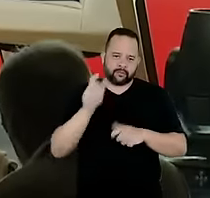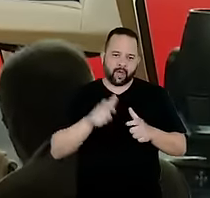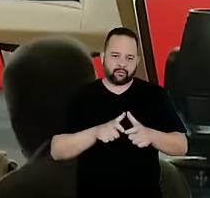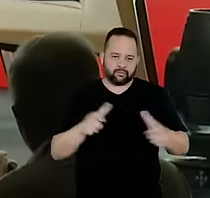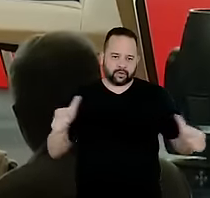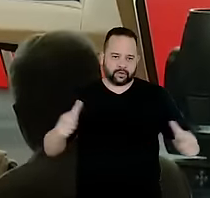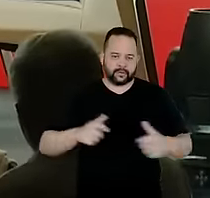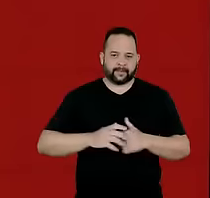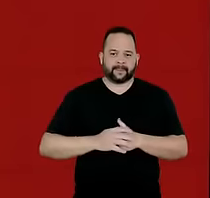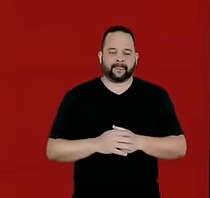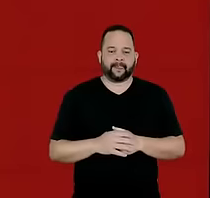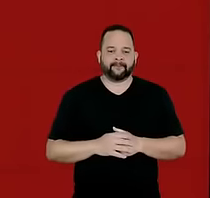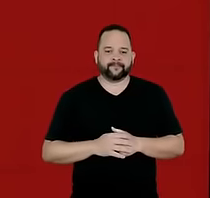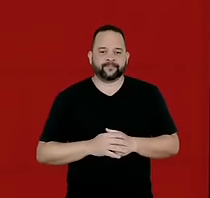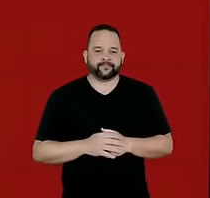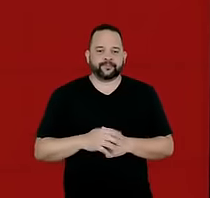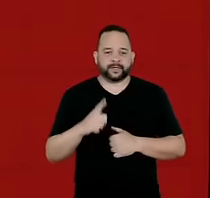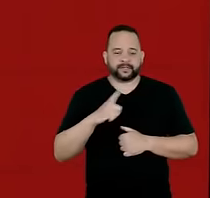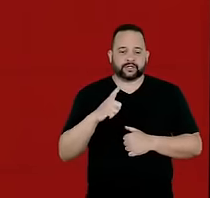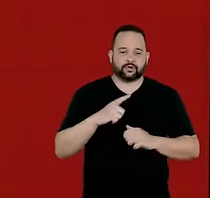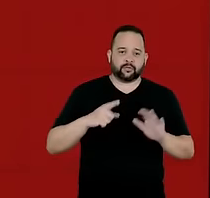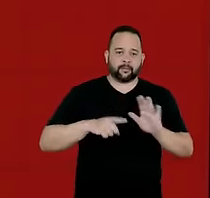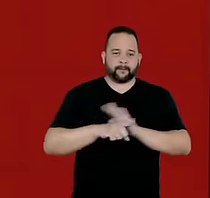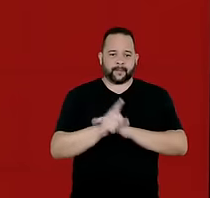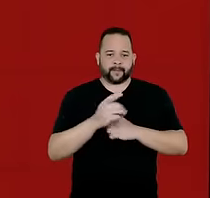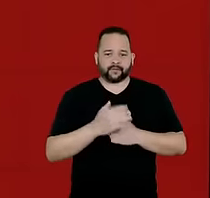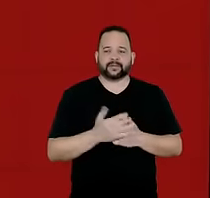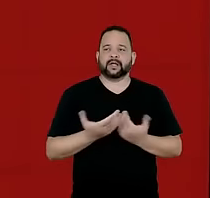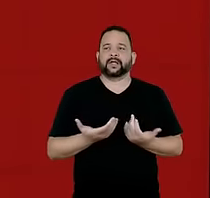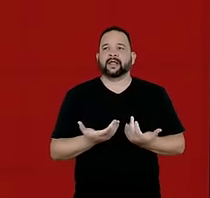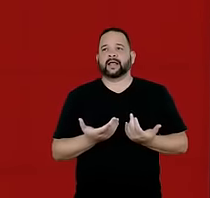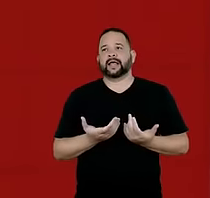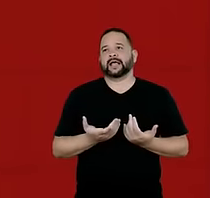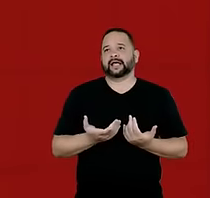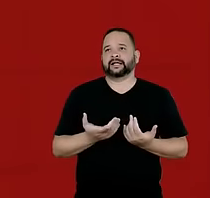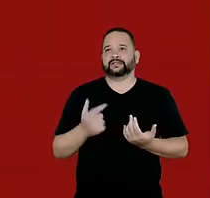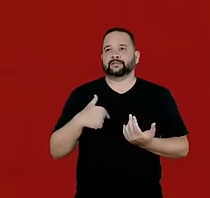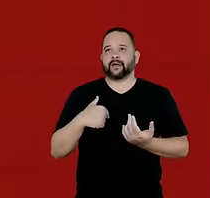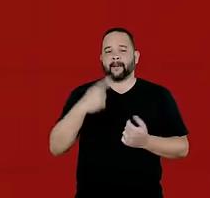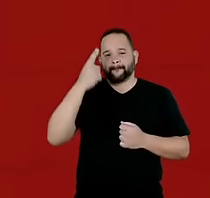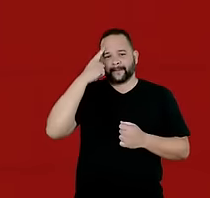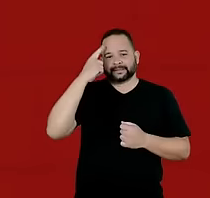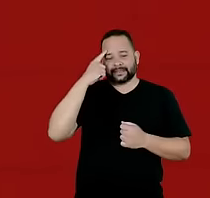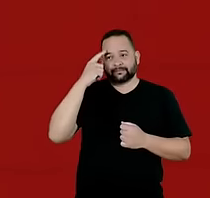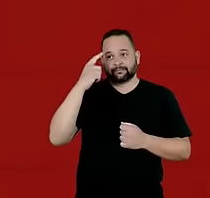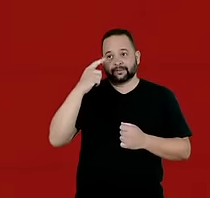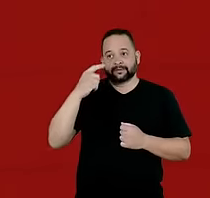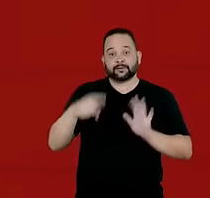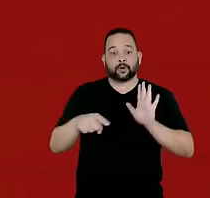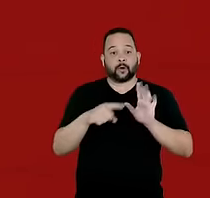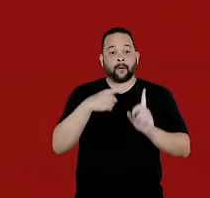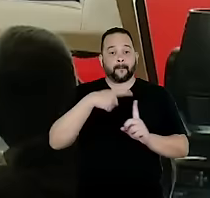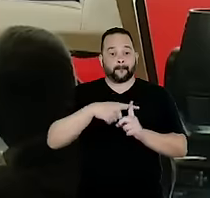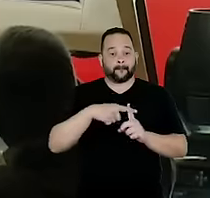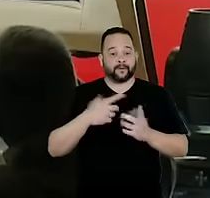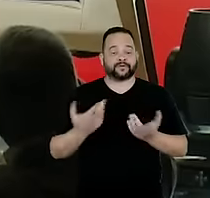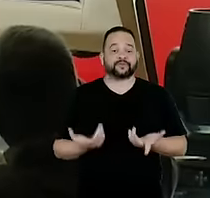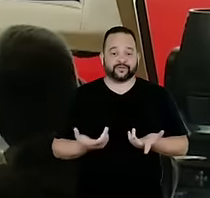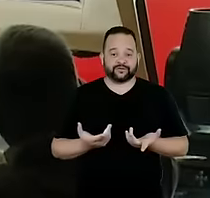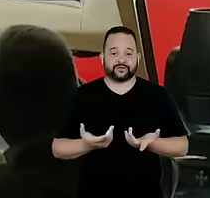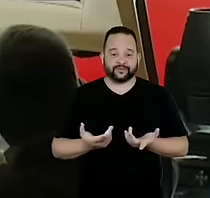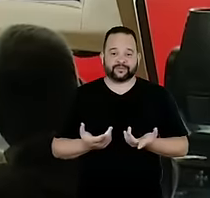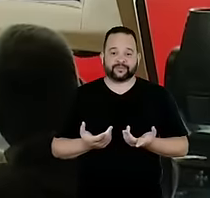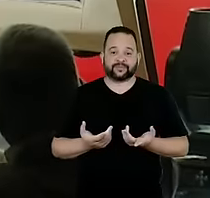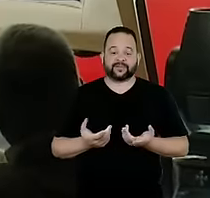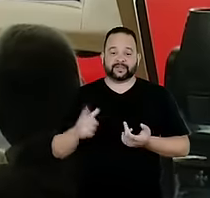porque quais as razões para manutenção no otimismo com fundos imobiliários tem prêmio tem prêmio e tá dentro do